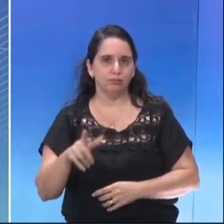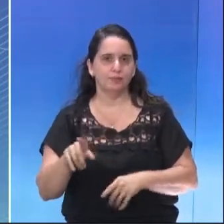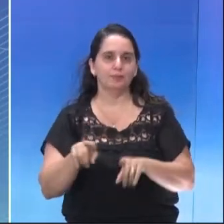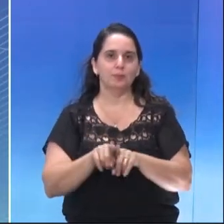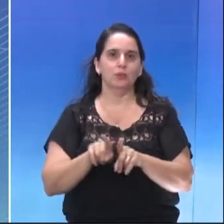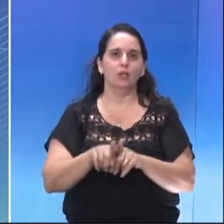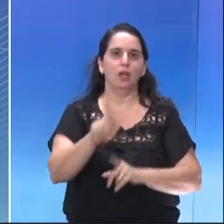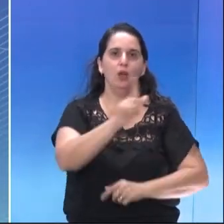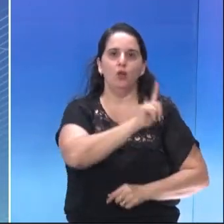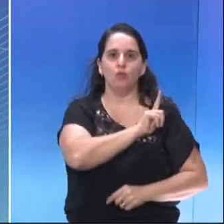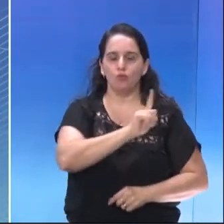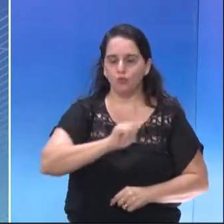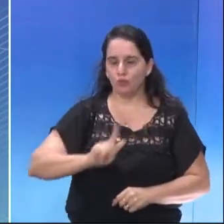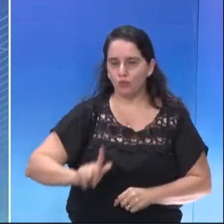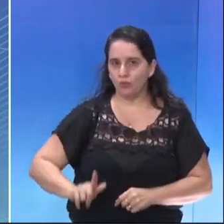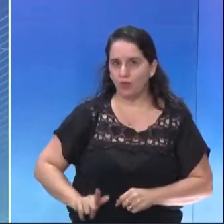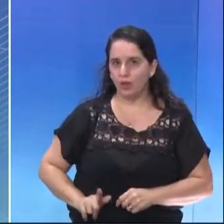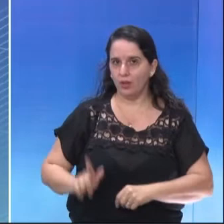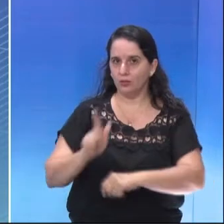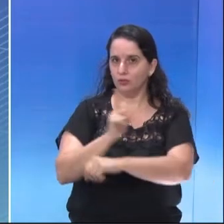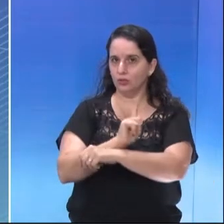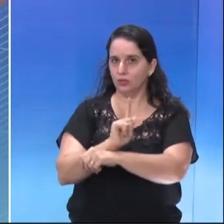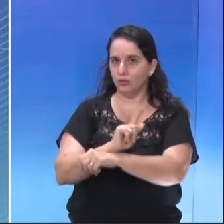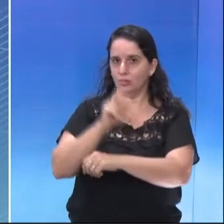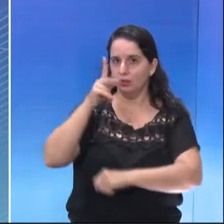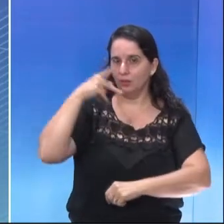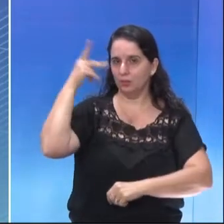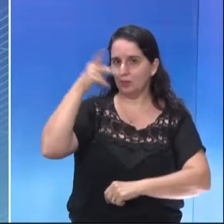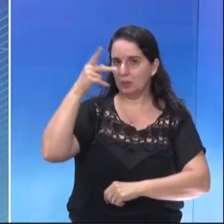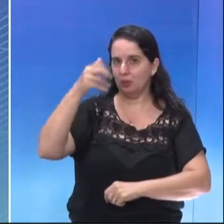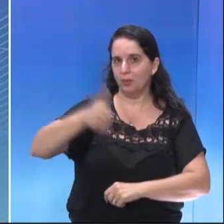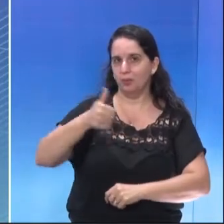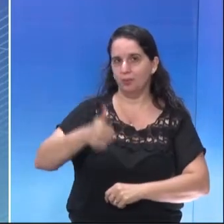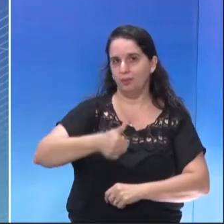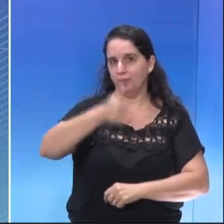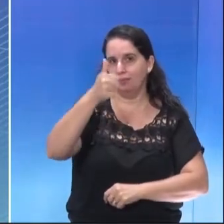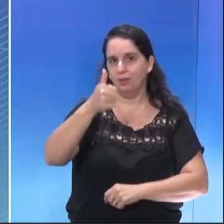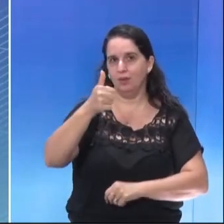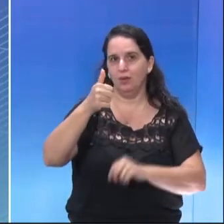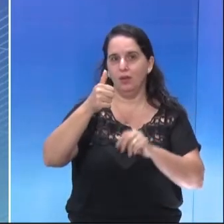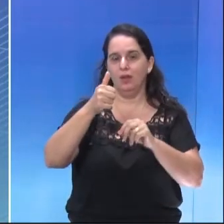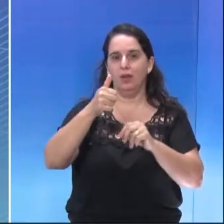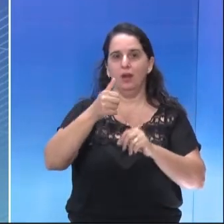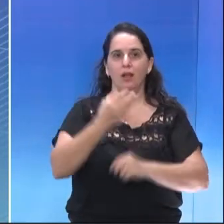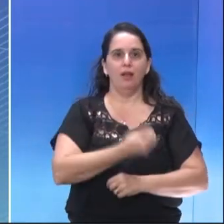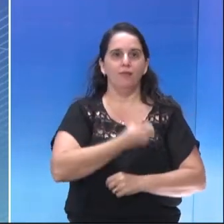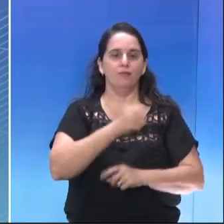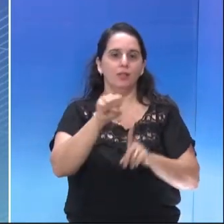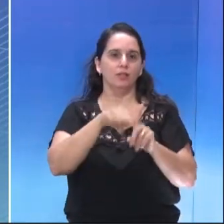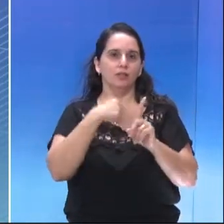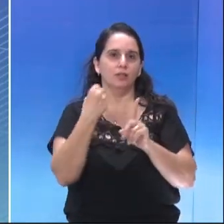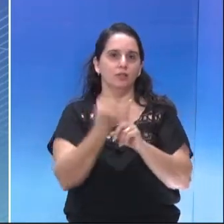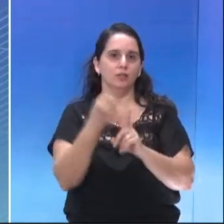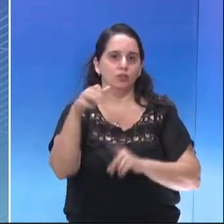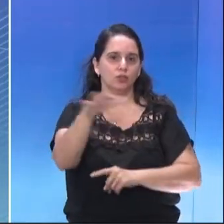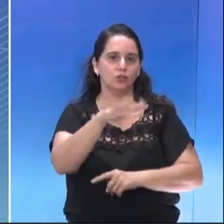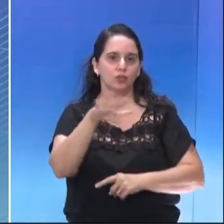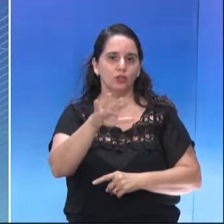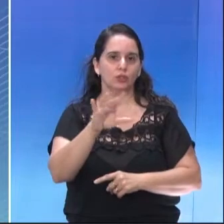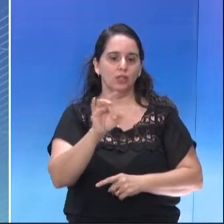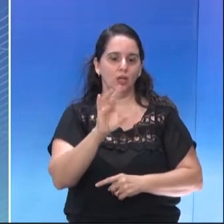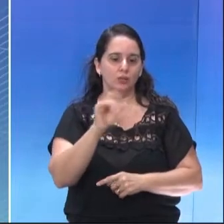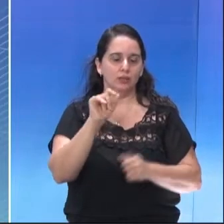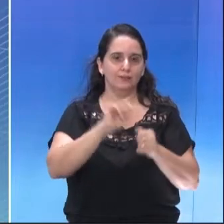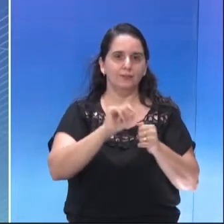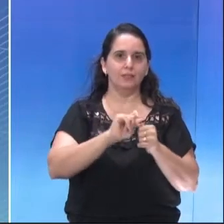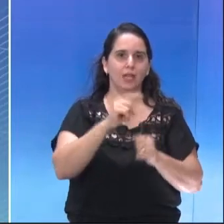sozinhos, gestão pública não melhorarão aspectos da vida social se tentarem agir isoladamente. A